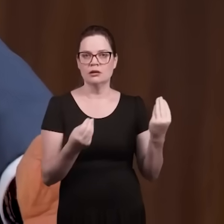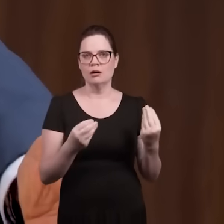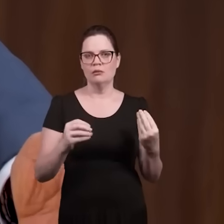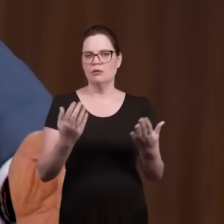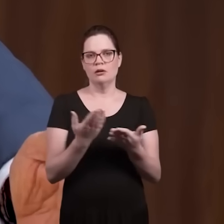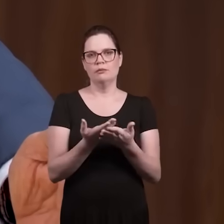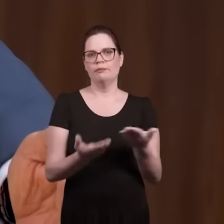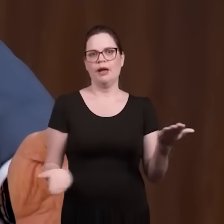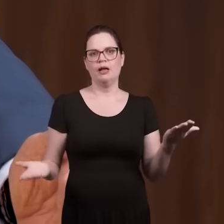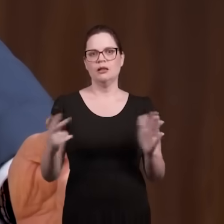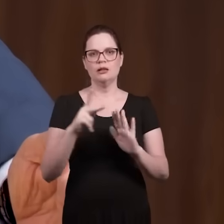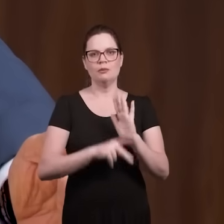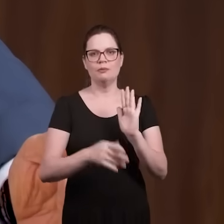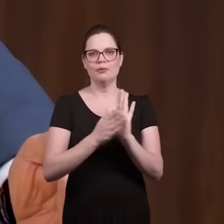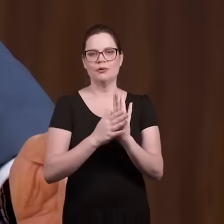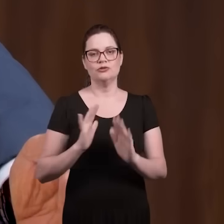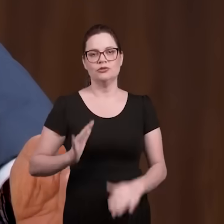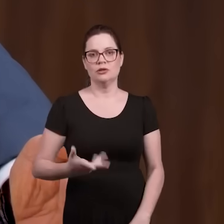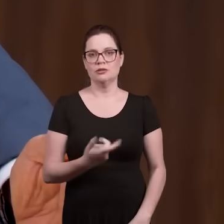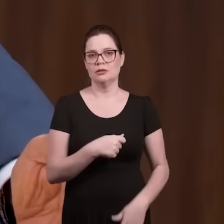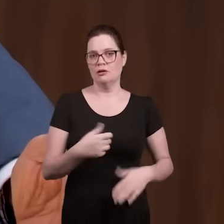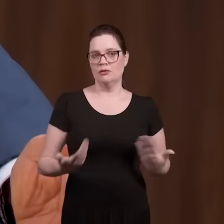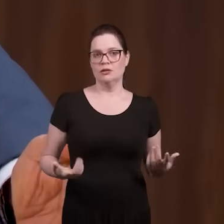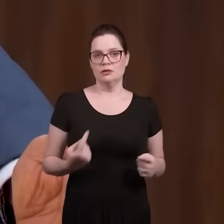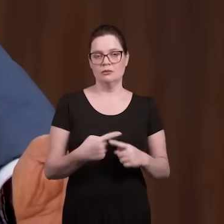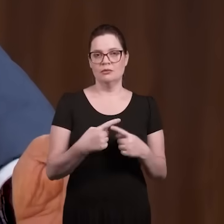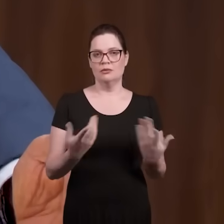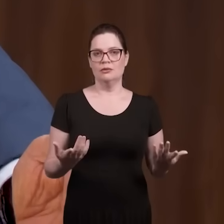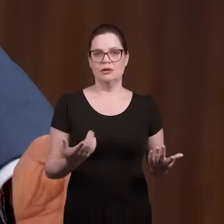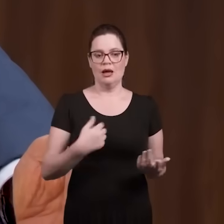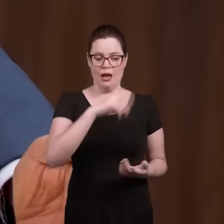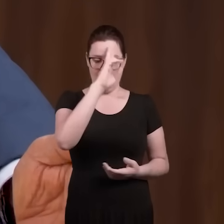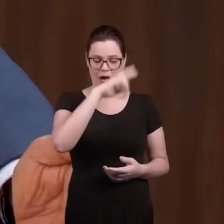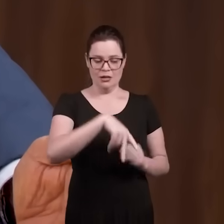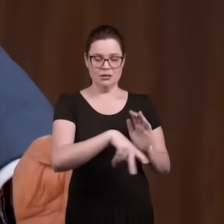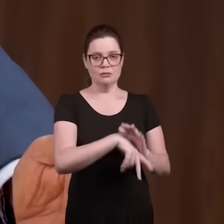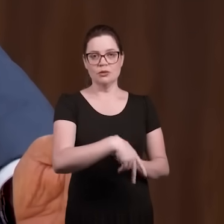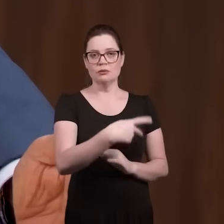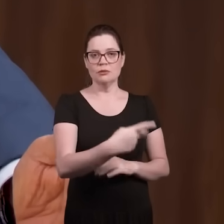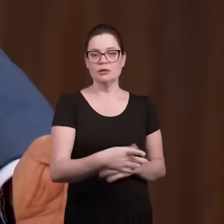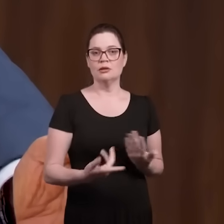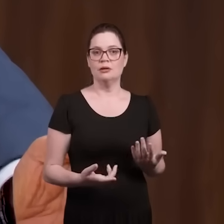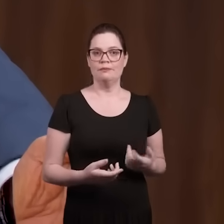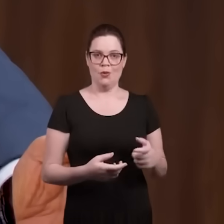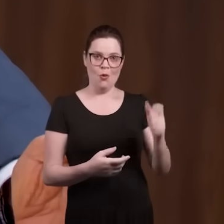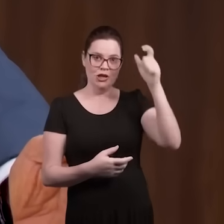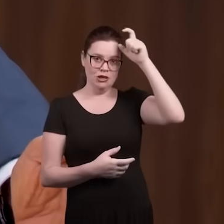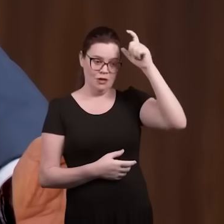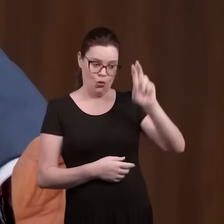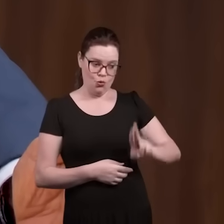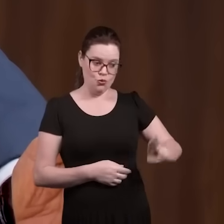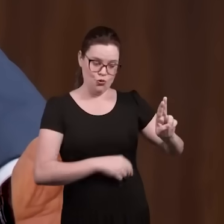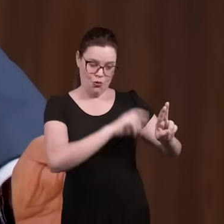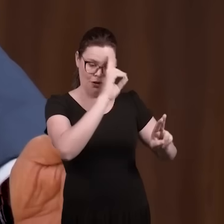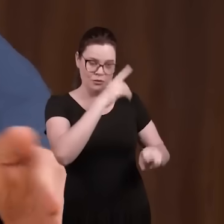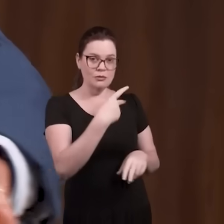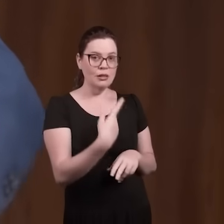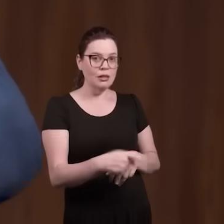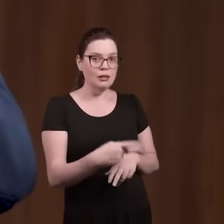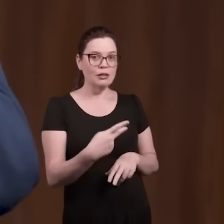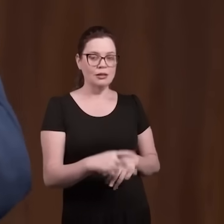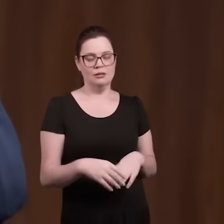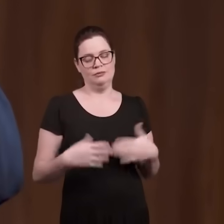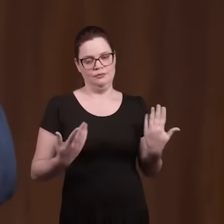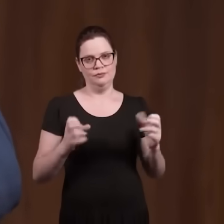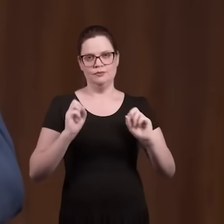A revelação estava anulada pela razão de Pedro aqui, porque ele estava na razão, poxa, e o adversário usou isso.